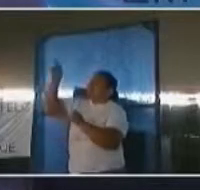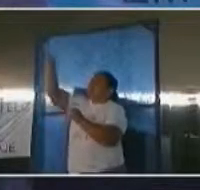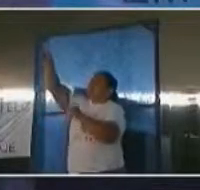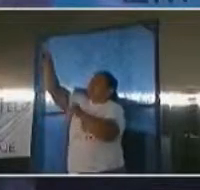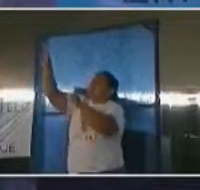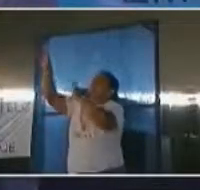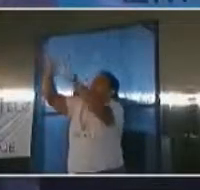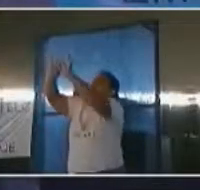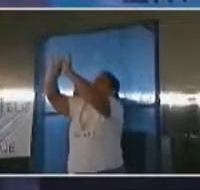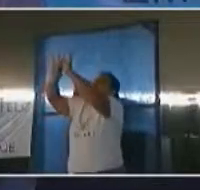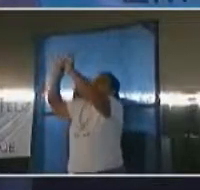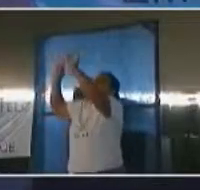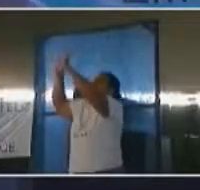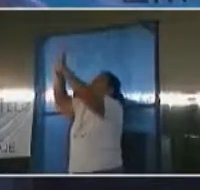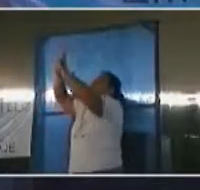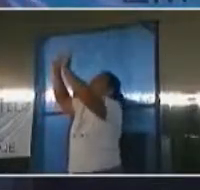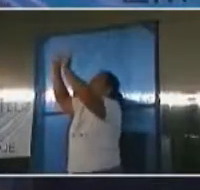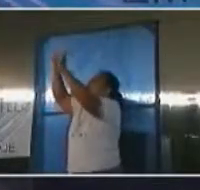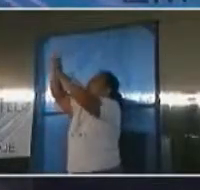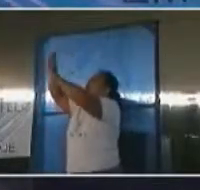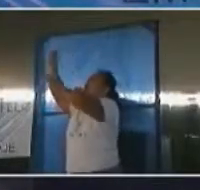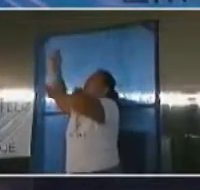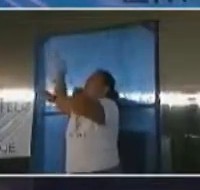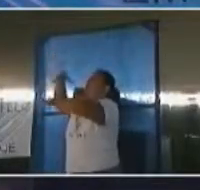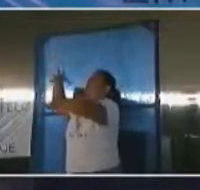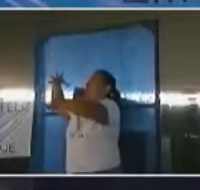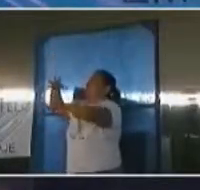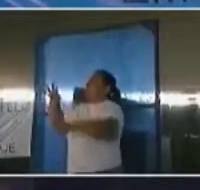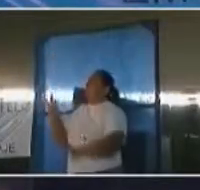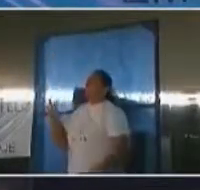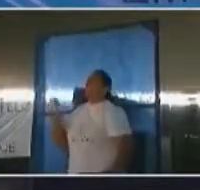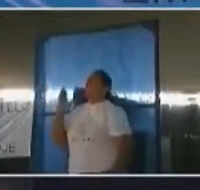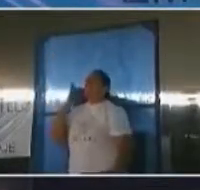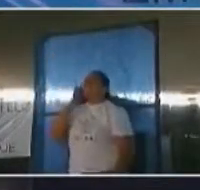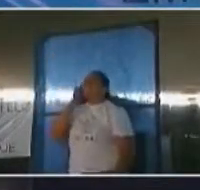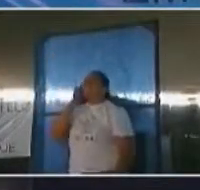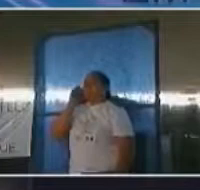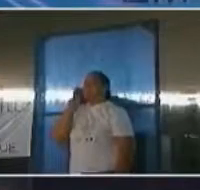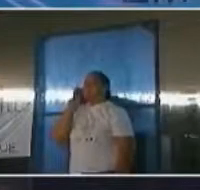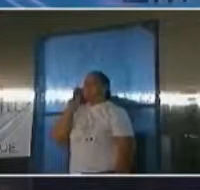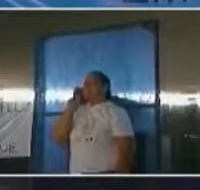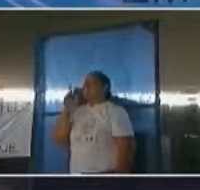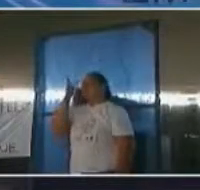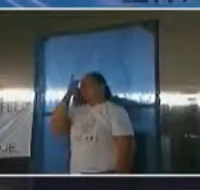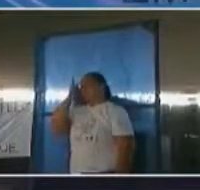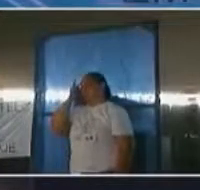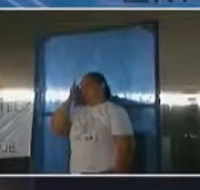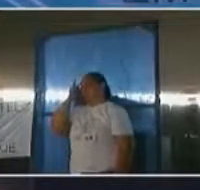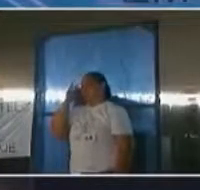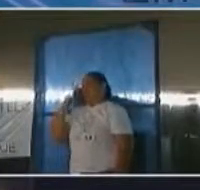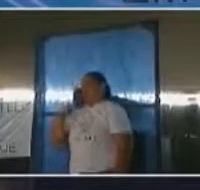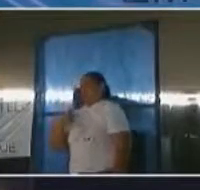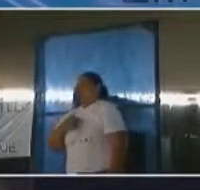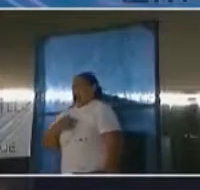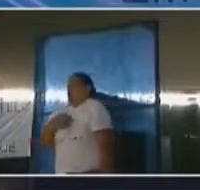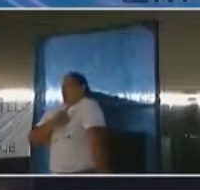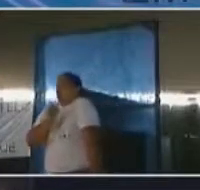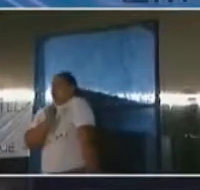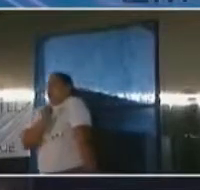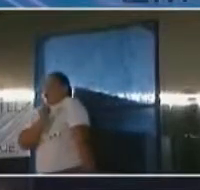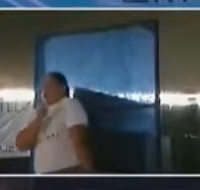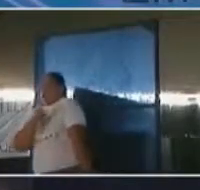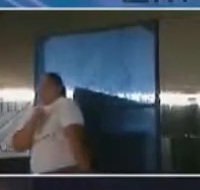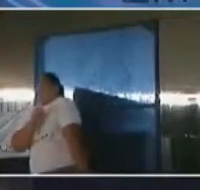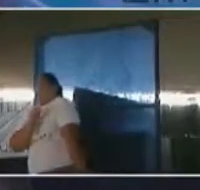reconhecia, sabia quem tinha feito. Mas claro que nunca era a pandorga da gente. A pandorga da